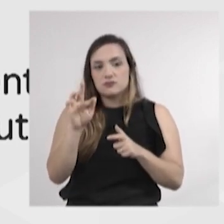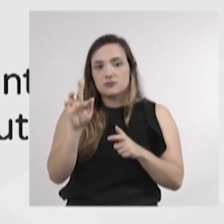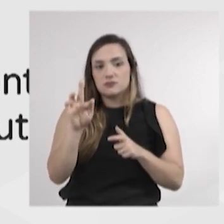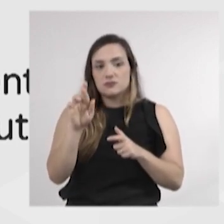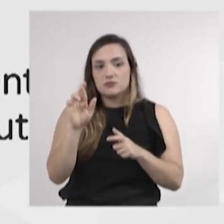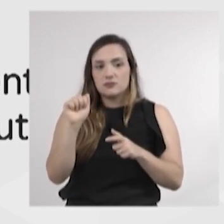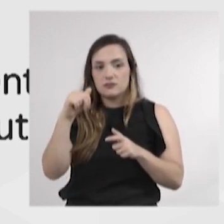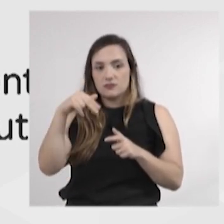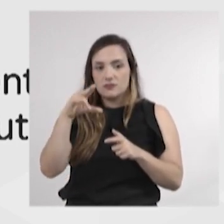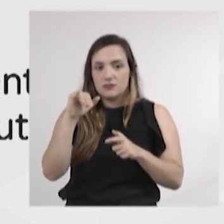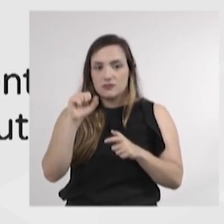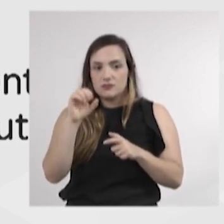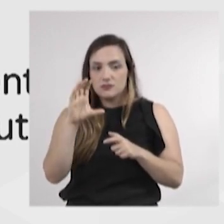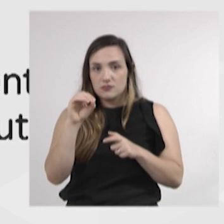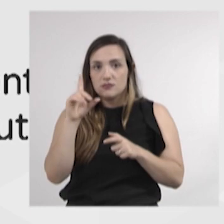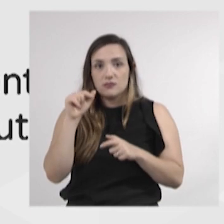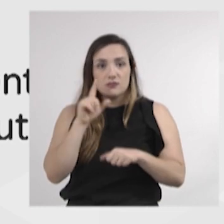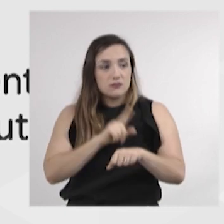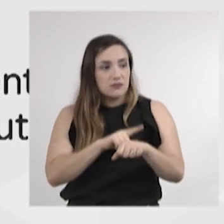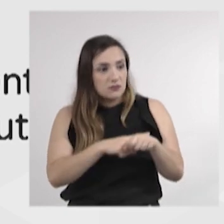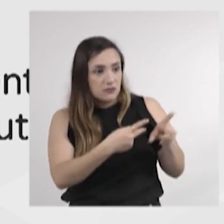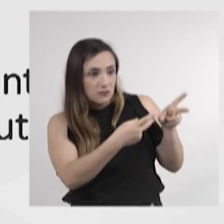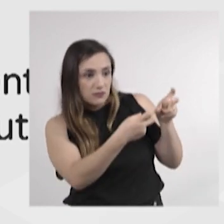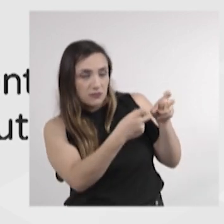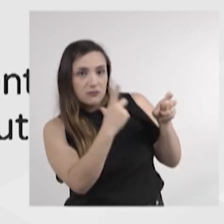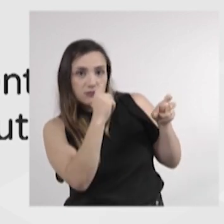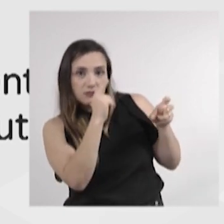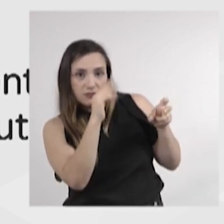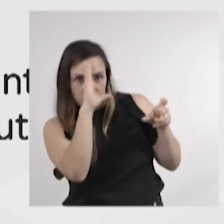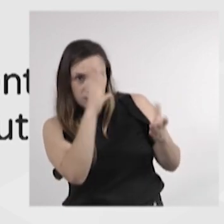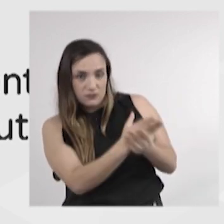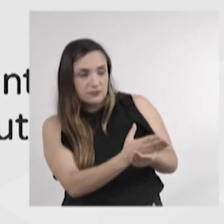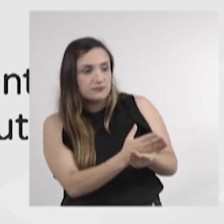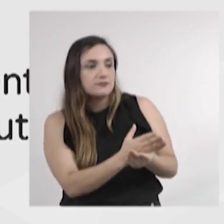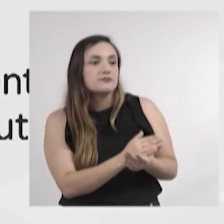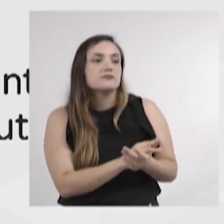a nossa área de drenagem direta, né, não seria